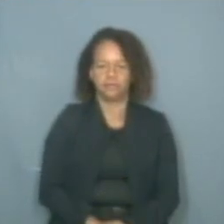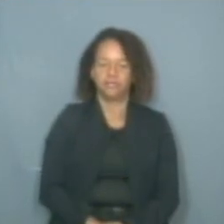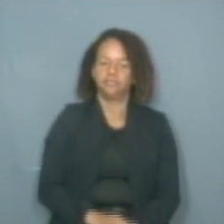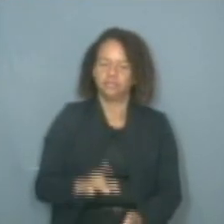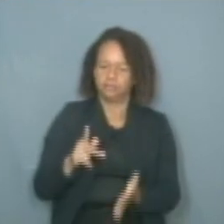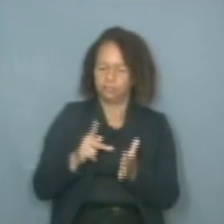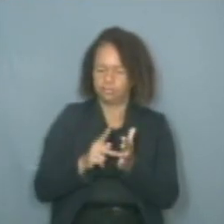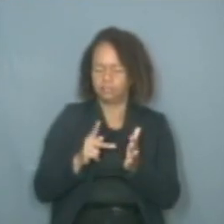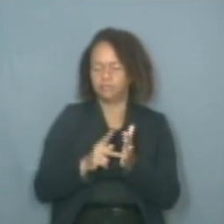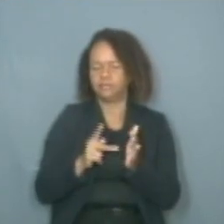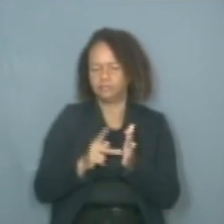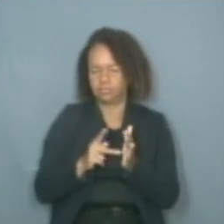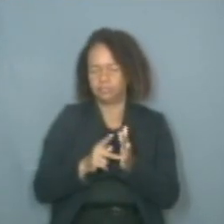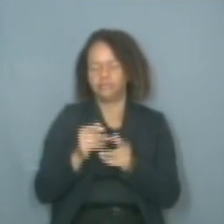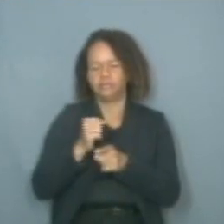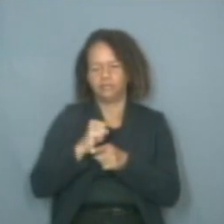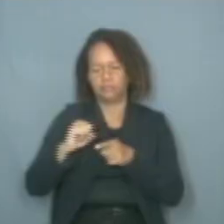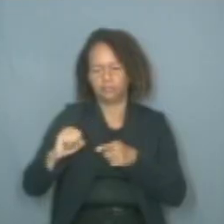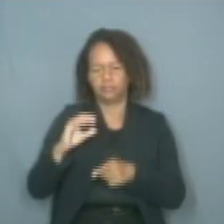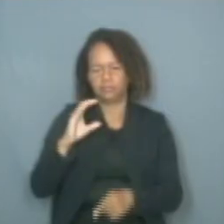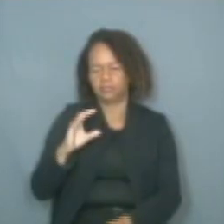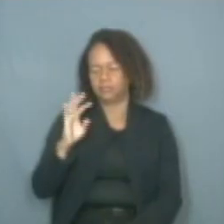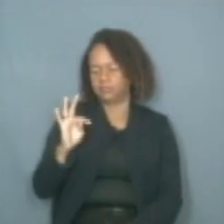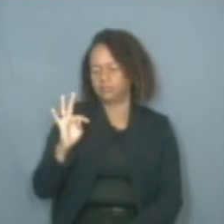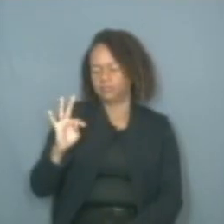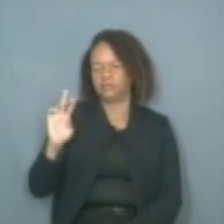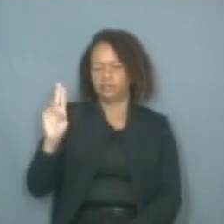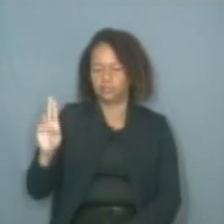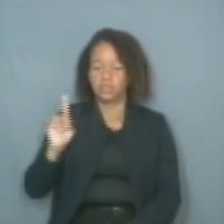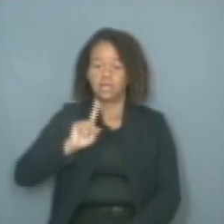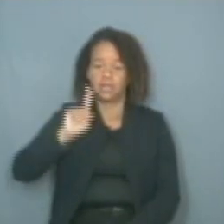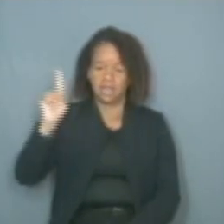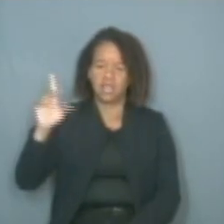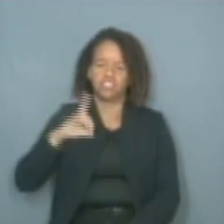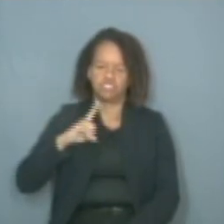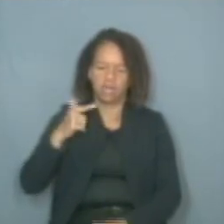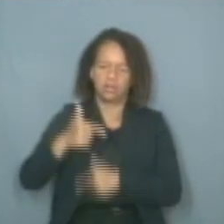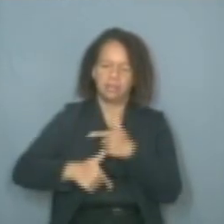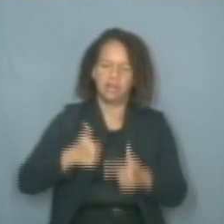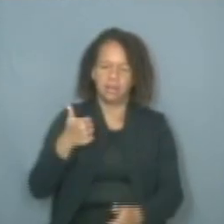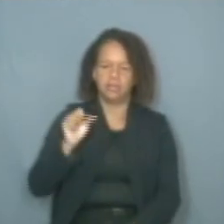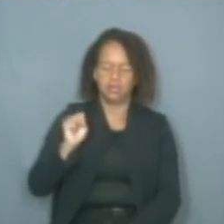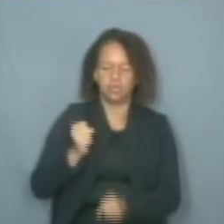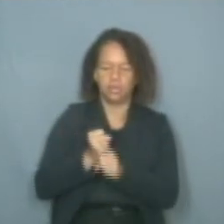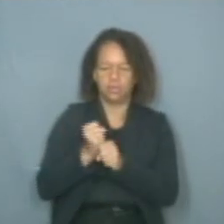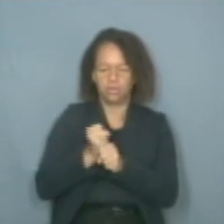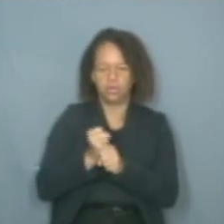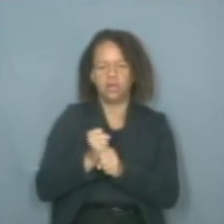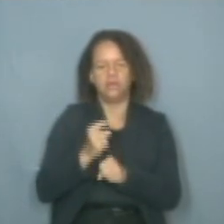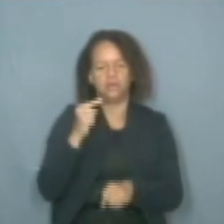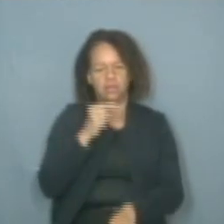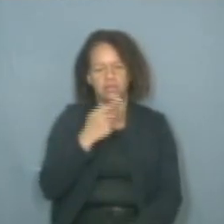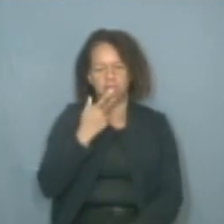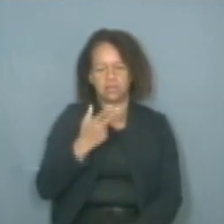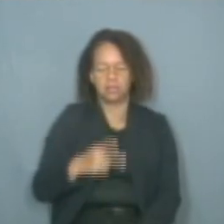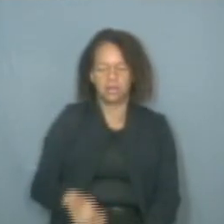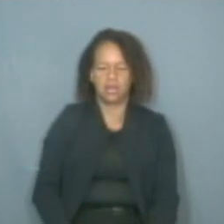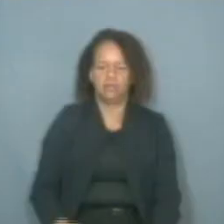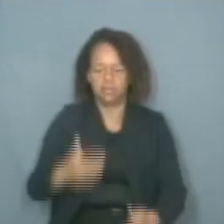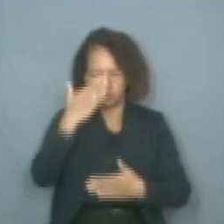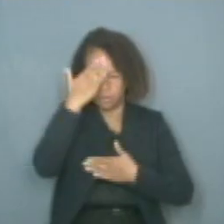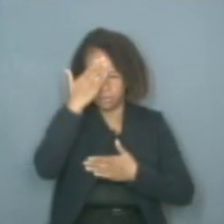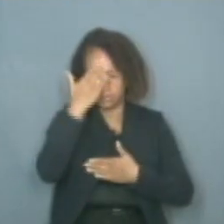de fato, eu defendo a CTTU porque lá já estive por 18 anos. Essas são minhas palavras. Meu